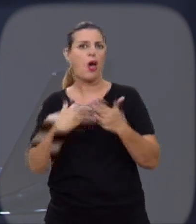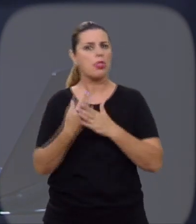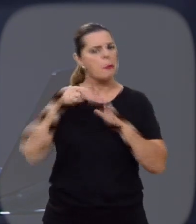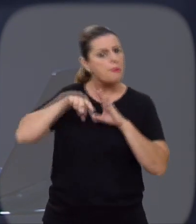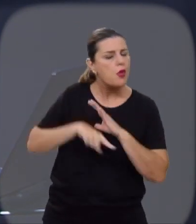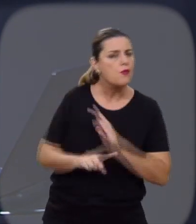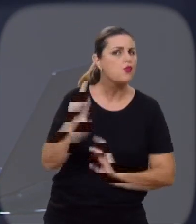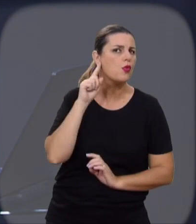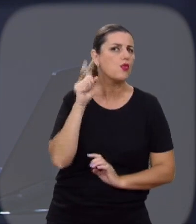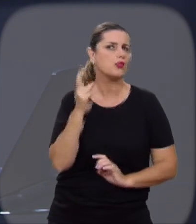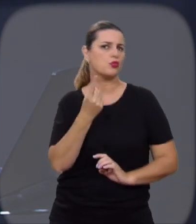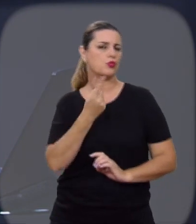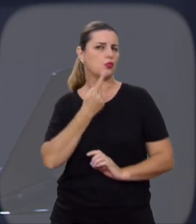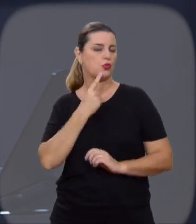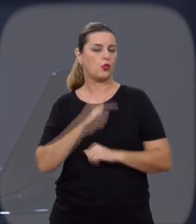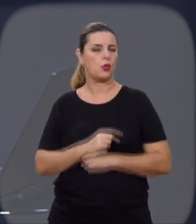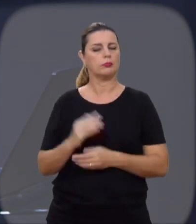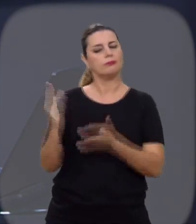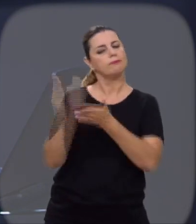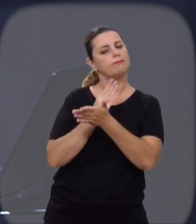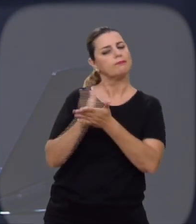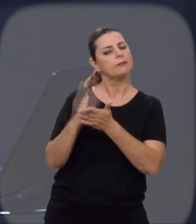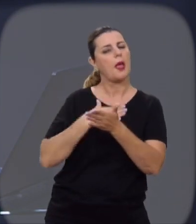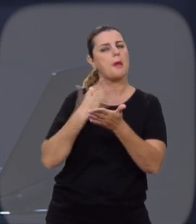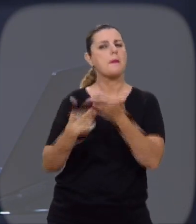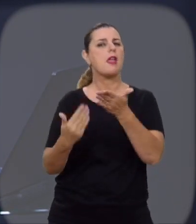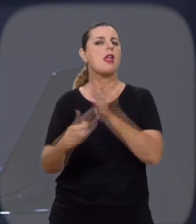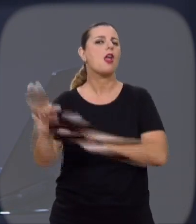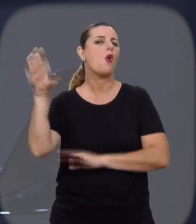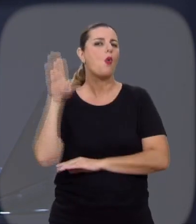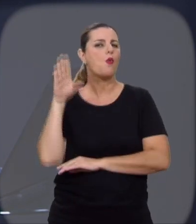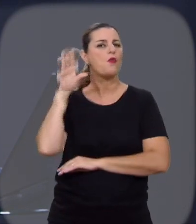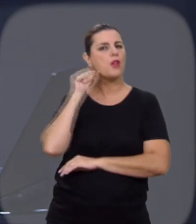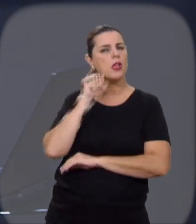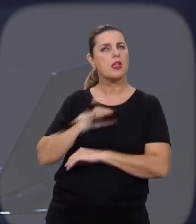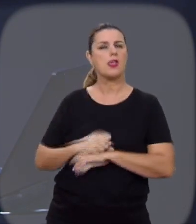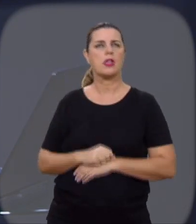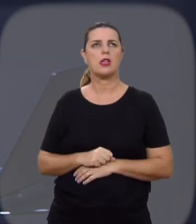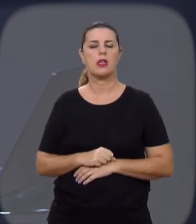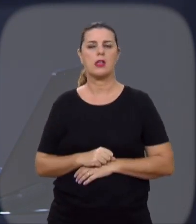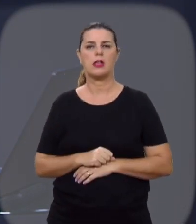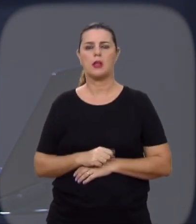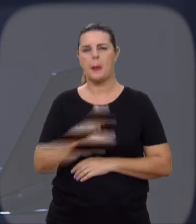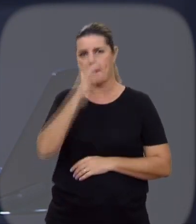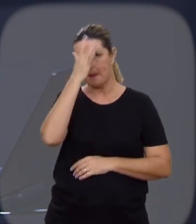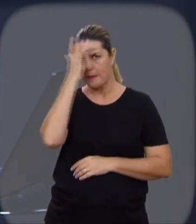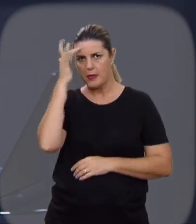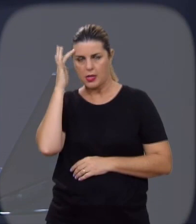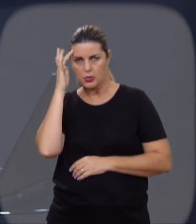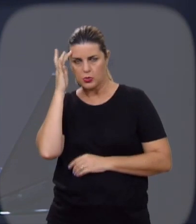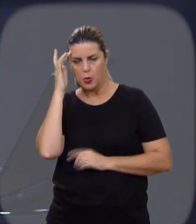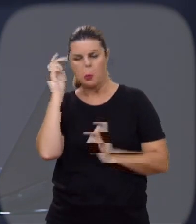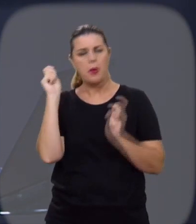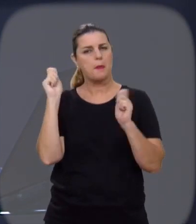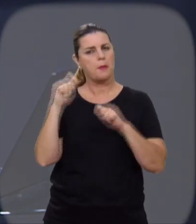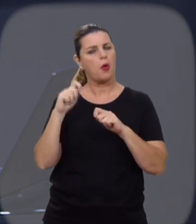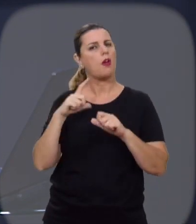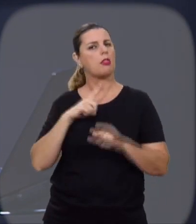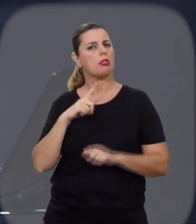severa, né? E dependendo do grau da perda, o indivíduo ele pode estar